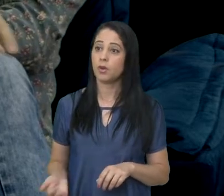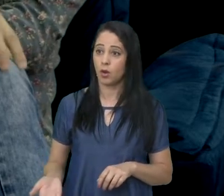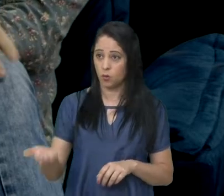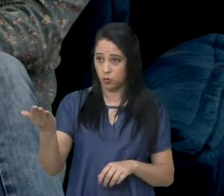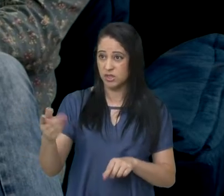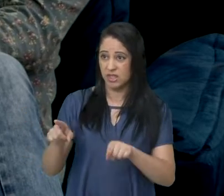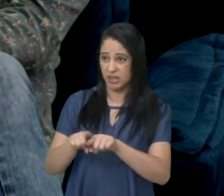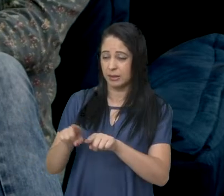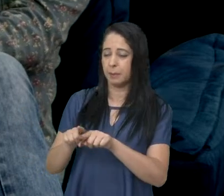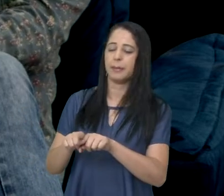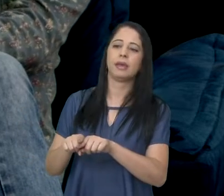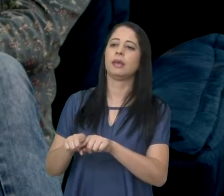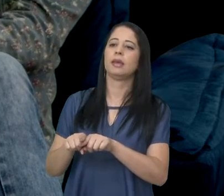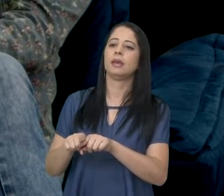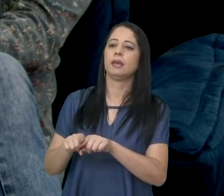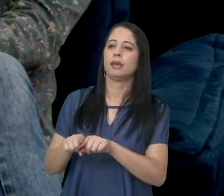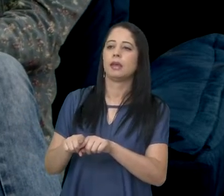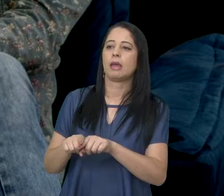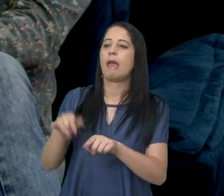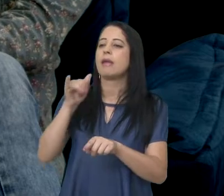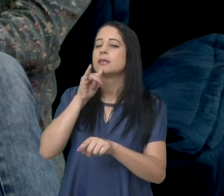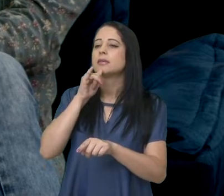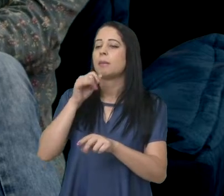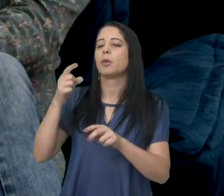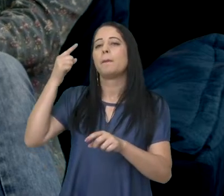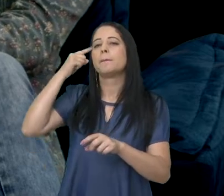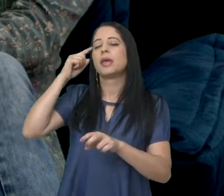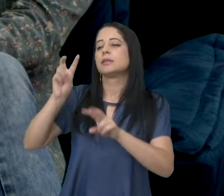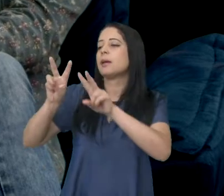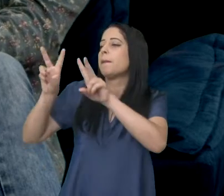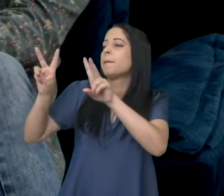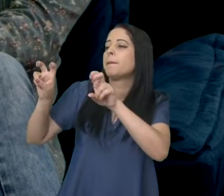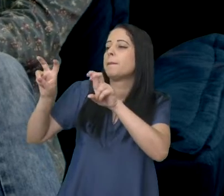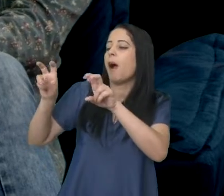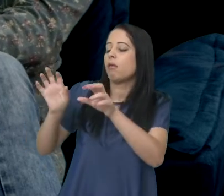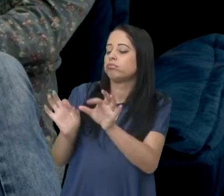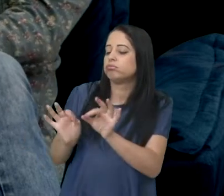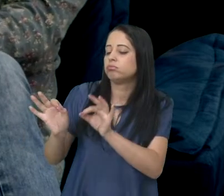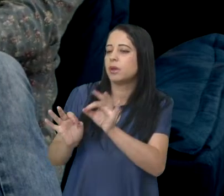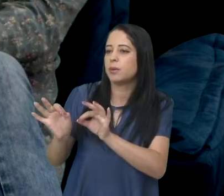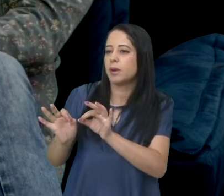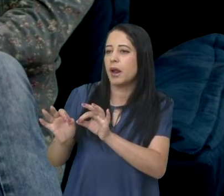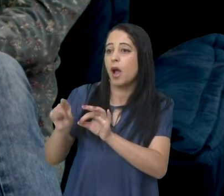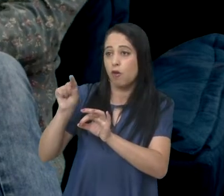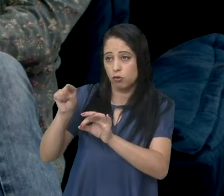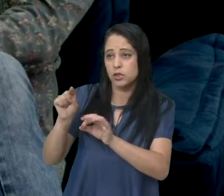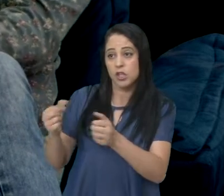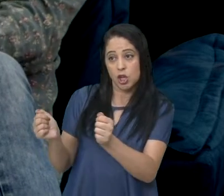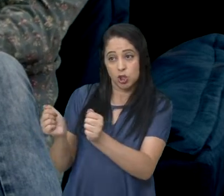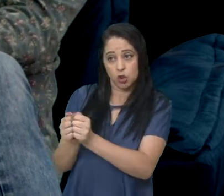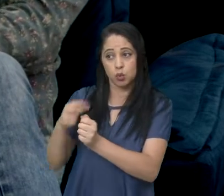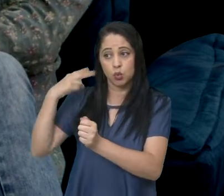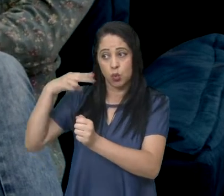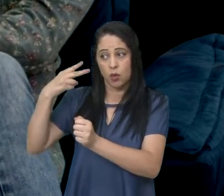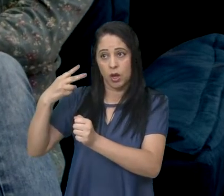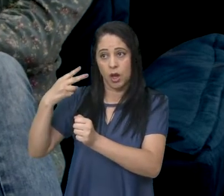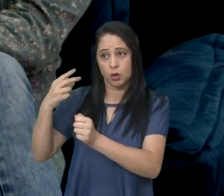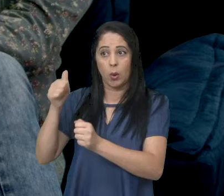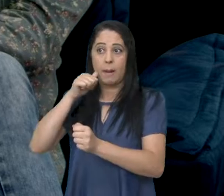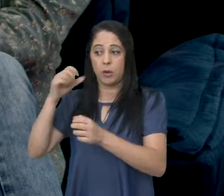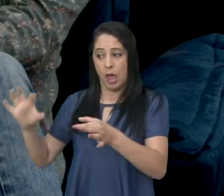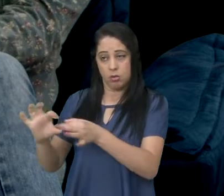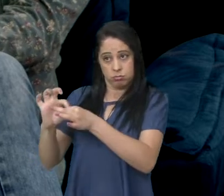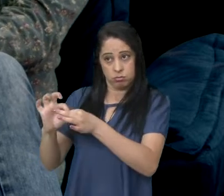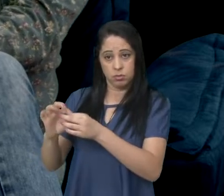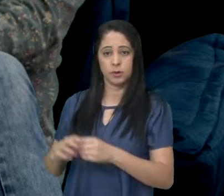também, quando decide fazer alguma pauta, você também se une com as vereadoras aqui da casa, que também, eventualmente, não vão ser do mesmo partido que o seu, né?